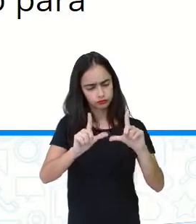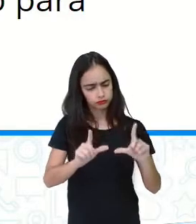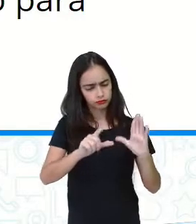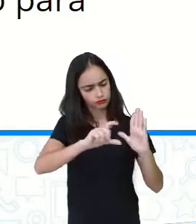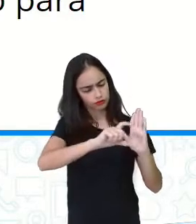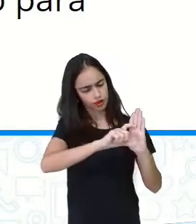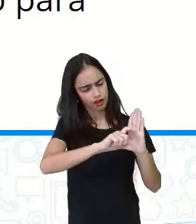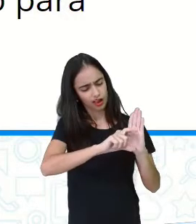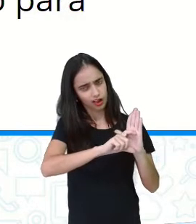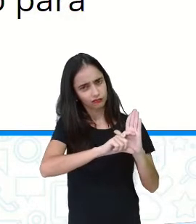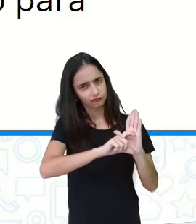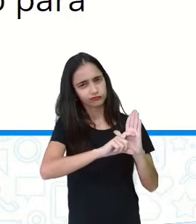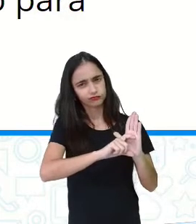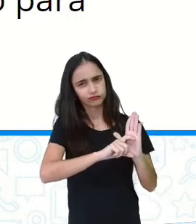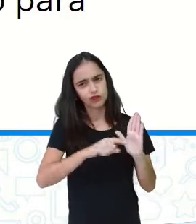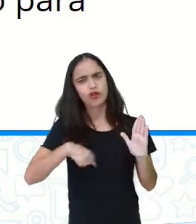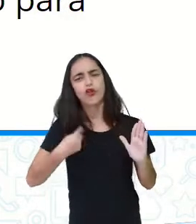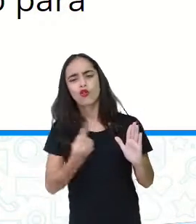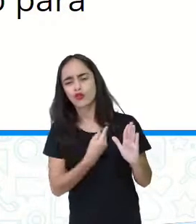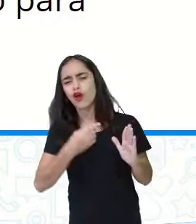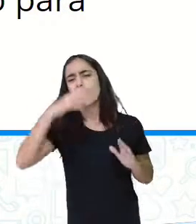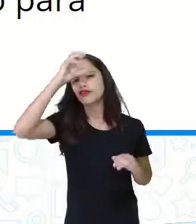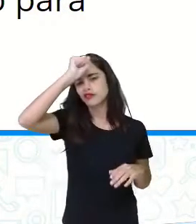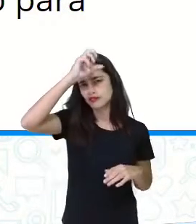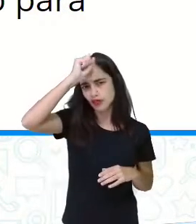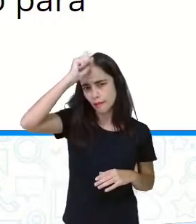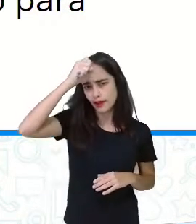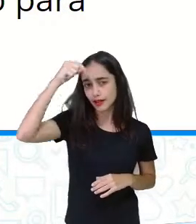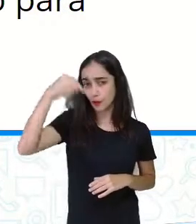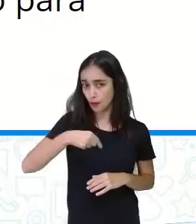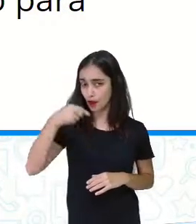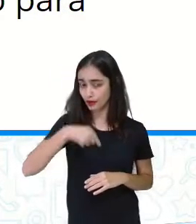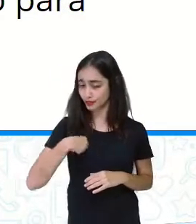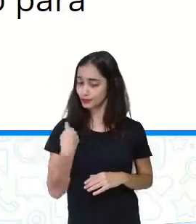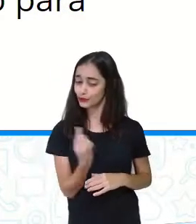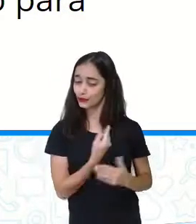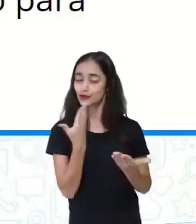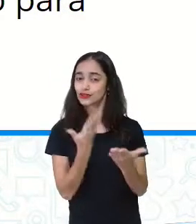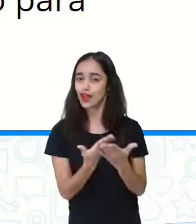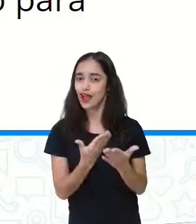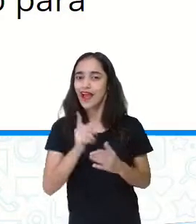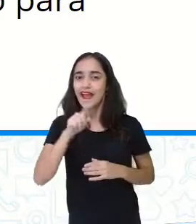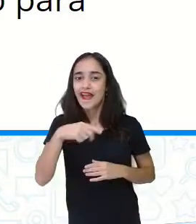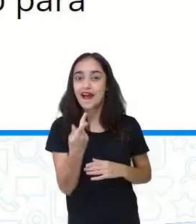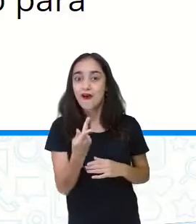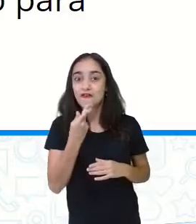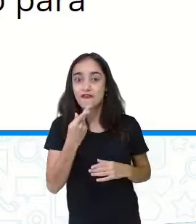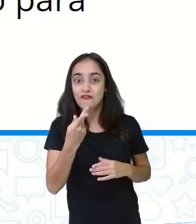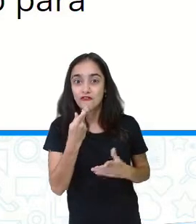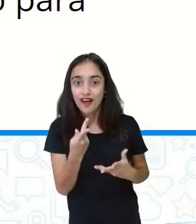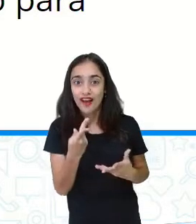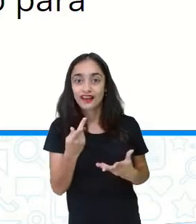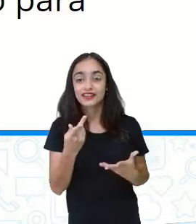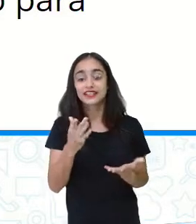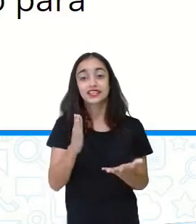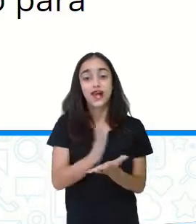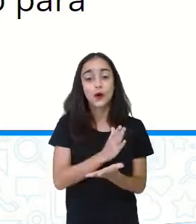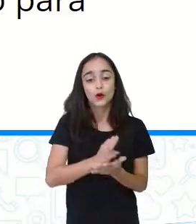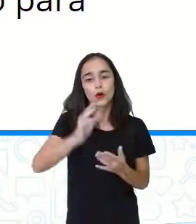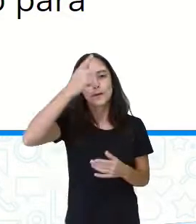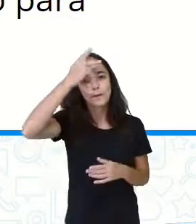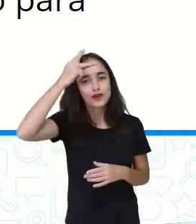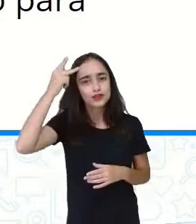aspas aí a gente aprendeu aqui nas nossas aulas que a fala de um entrevistado